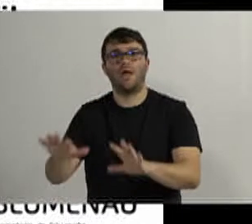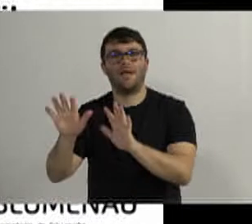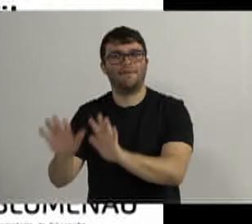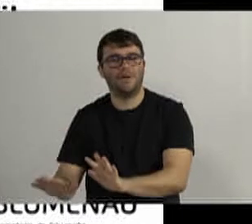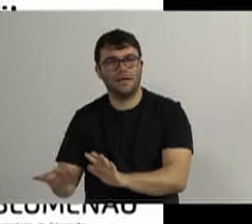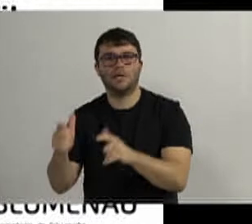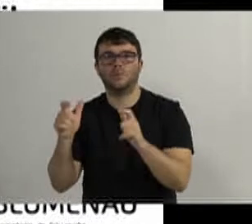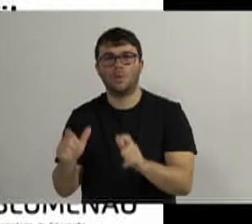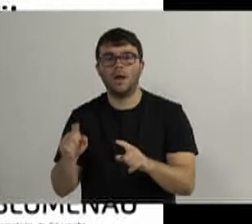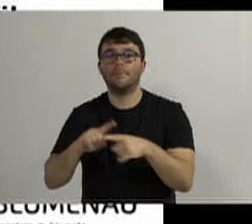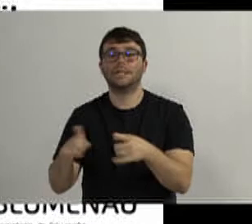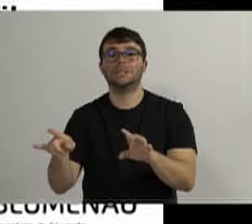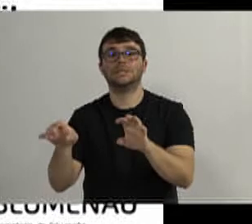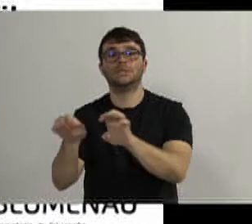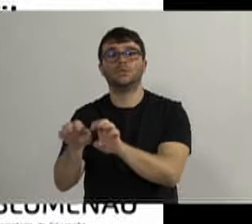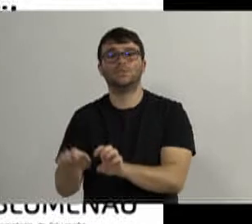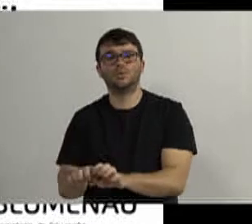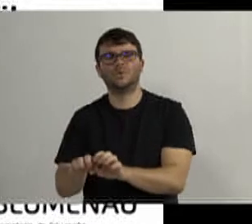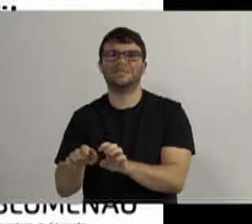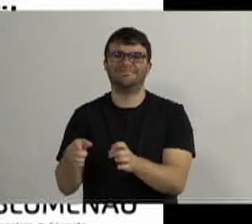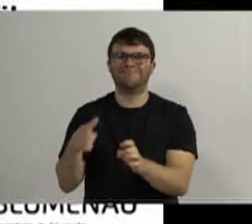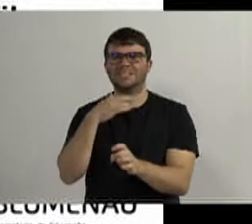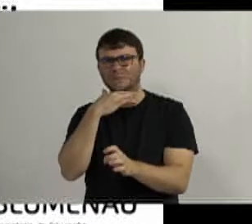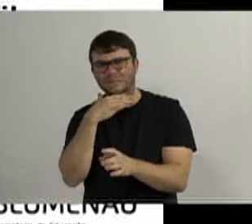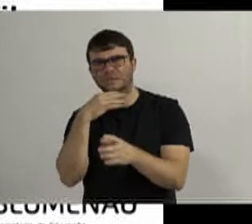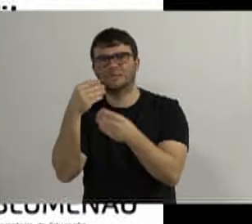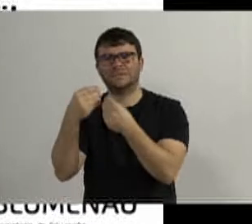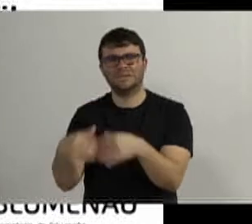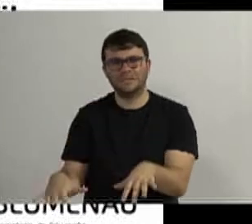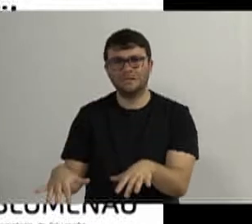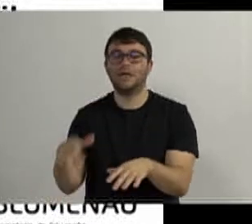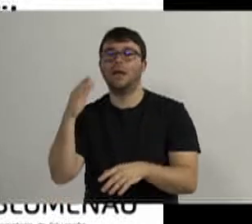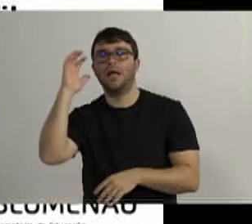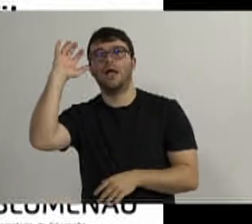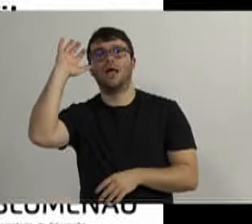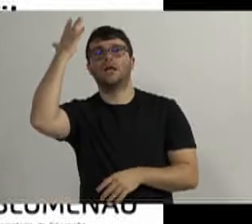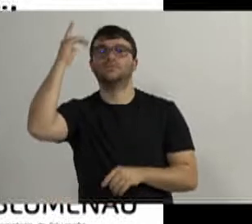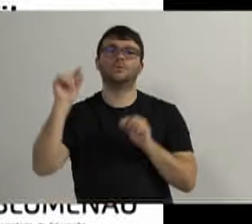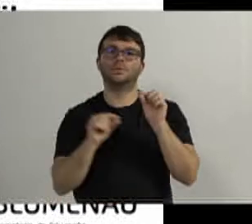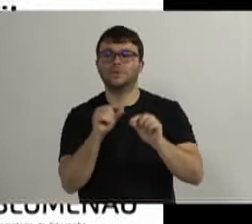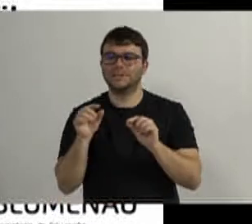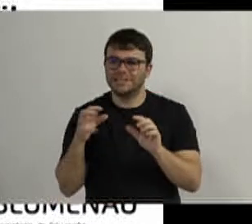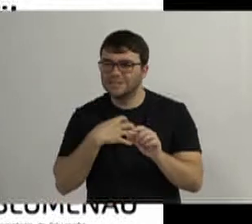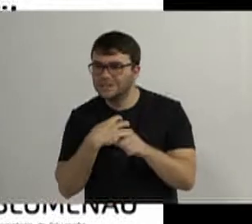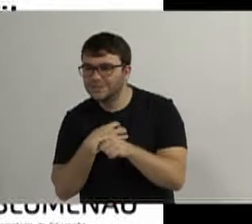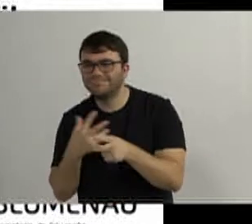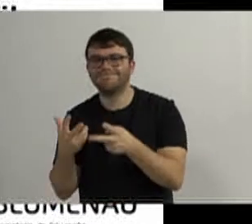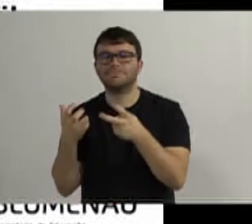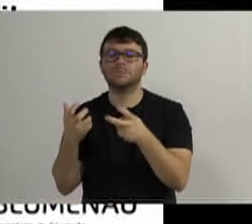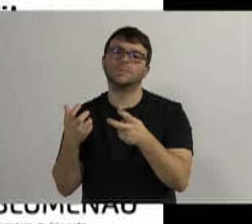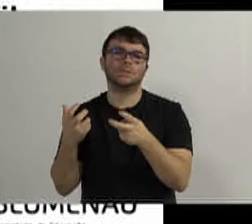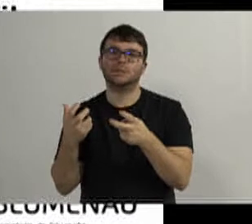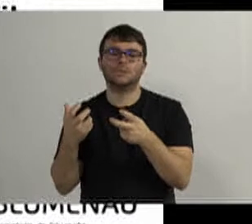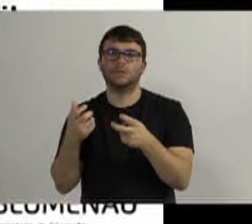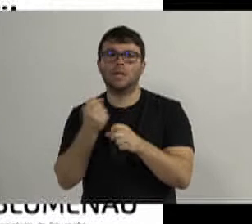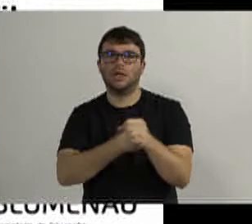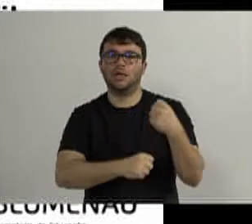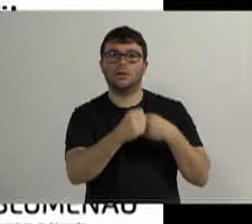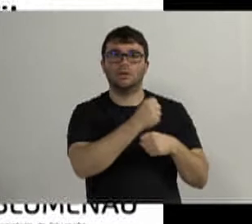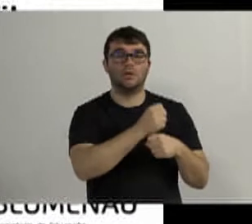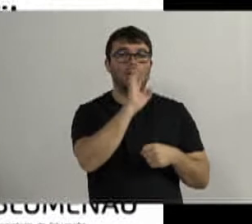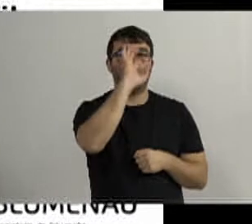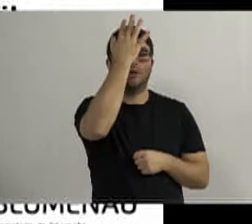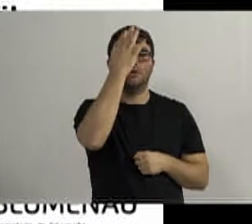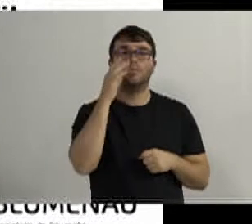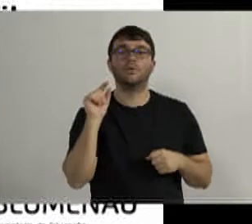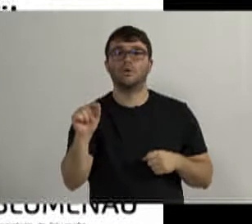é uma uma estrutura com razão entre precária mas uma solução emergencial e pelo pelas condições já no ano passado foi decidido